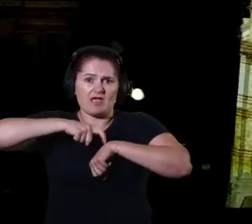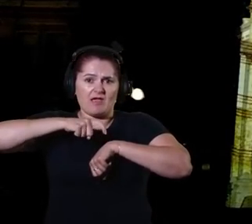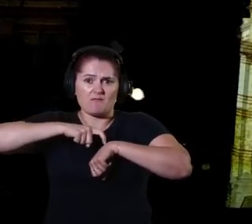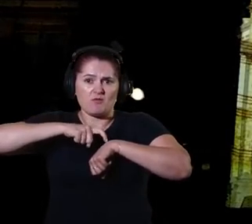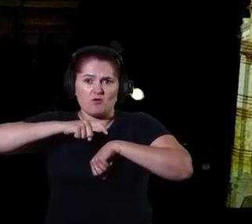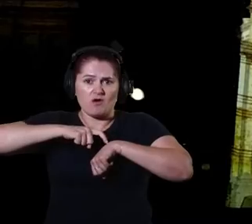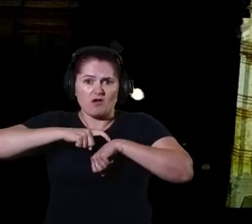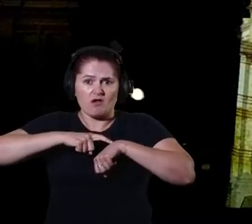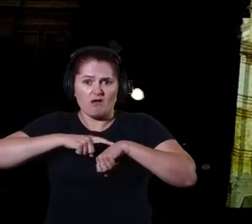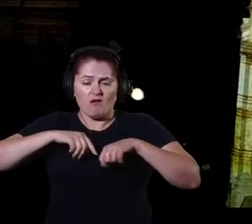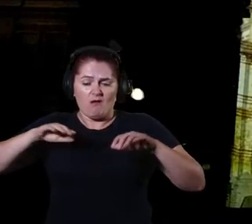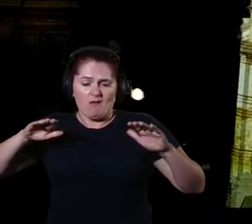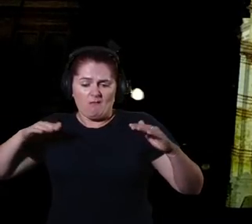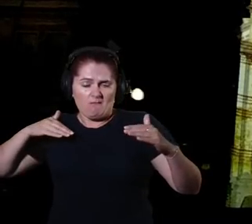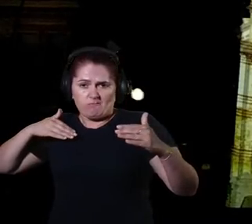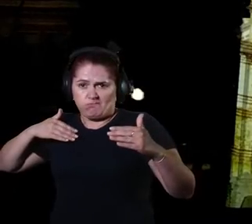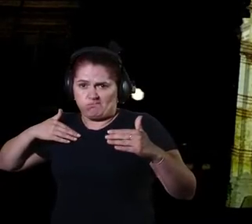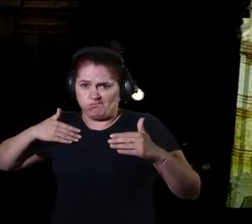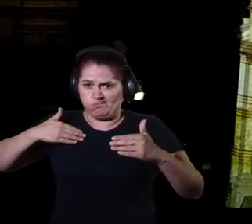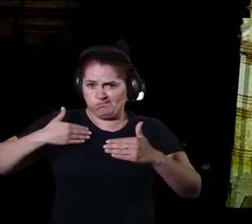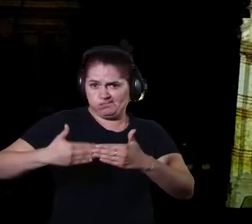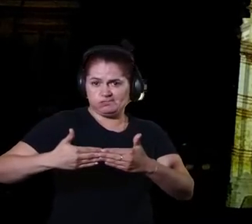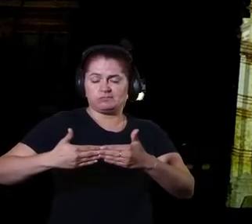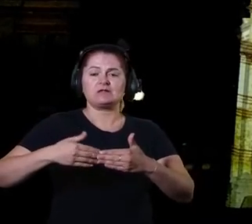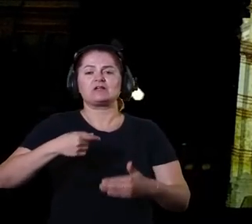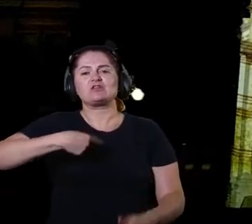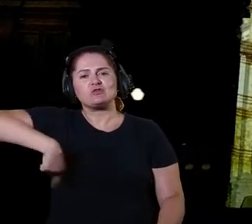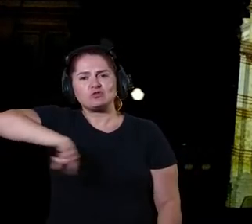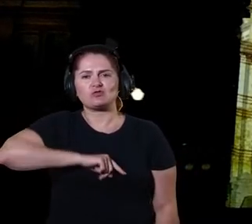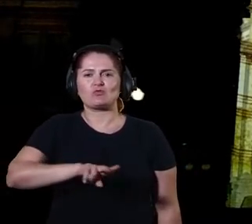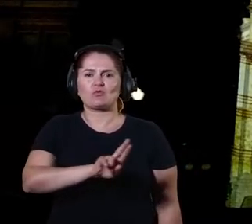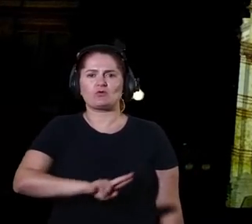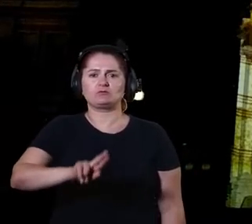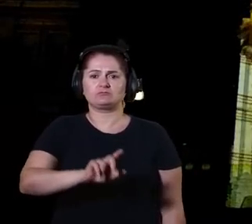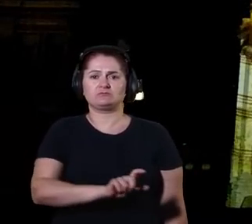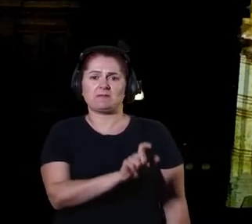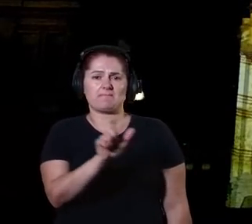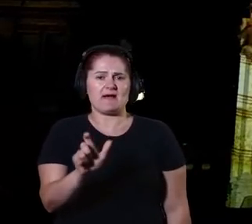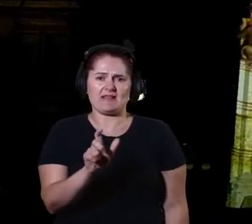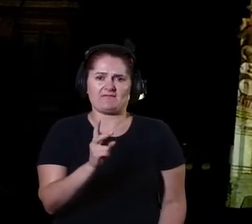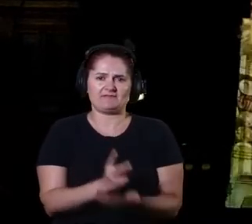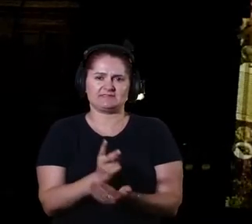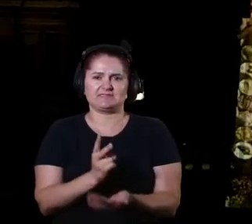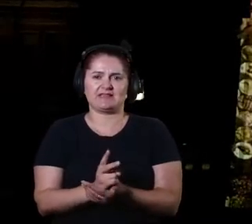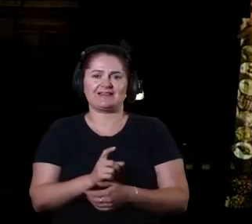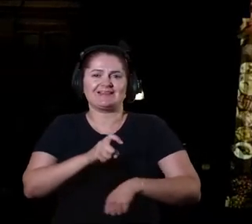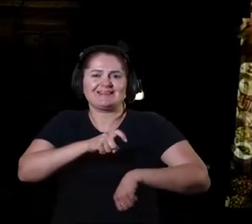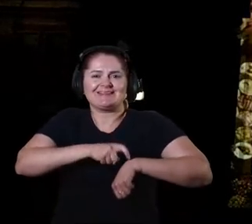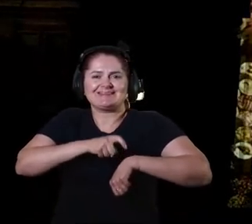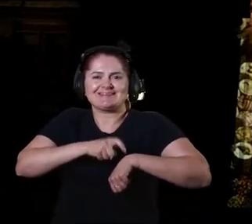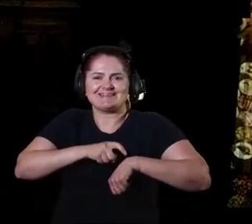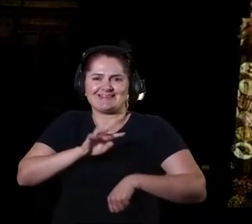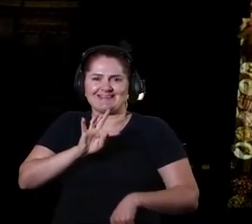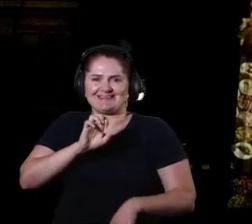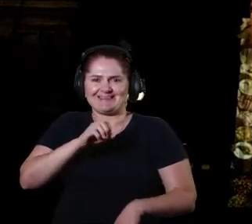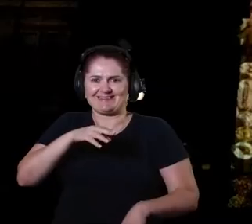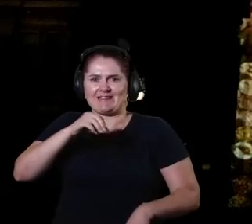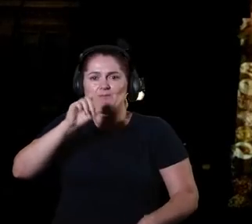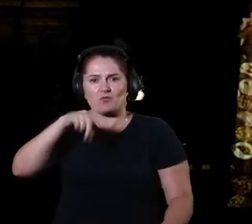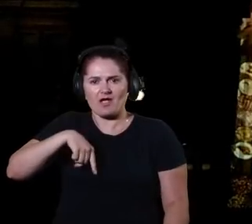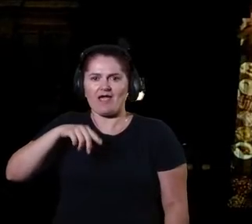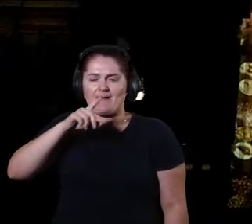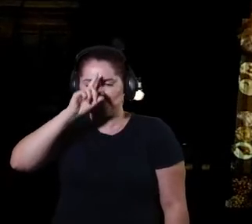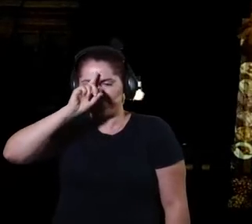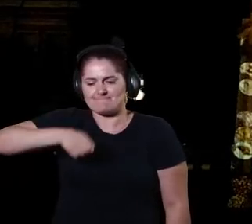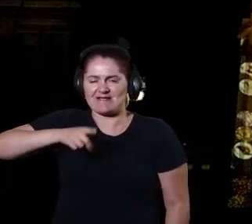a ponto de nós usarmos uma palavra muito, muito com frequência, né? O tempo é o senhor da verdade.